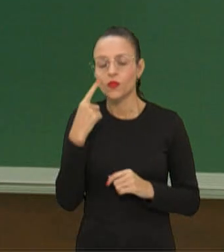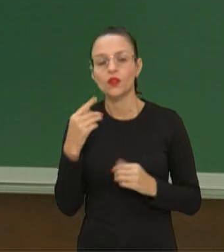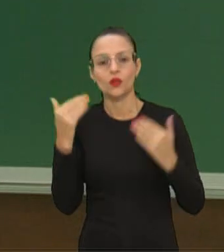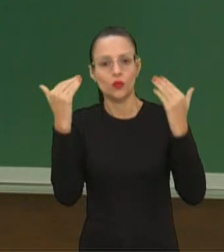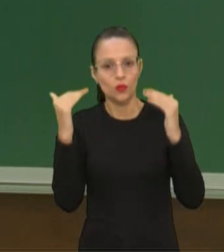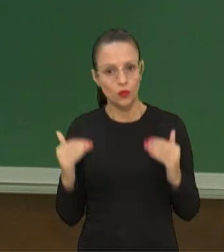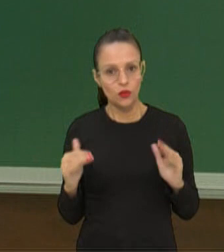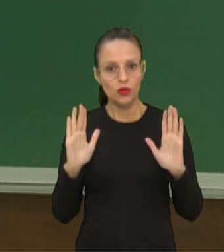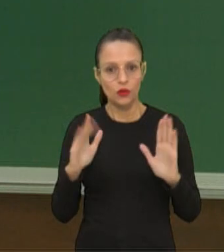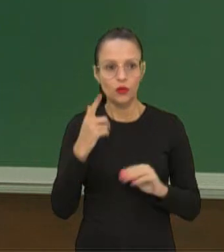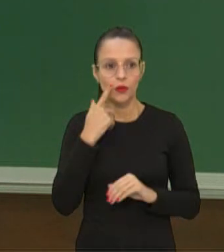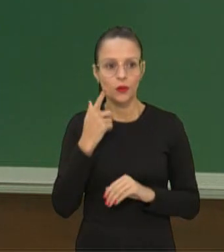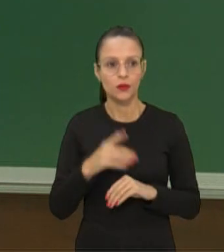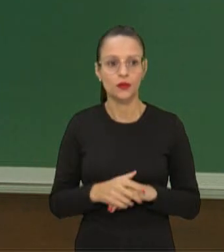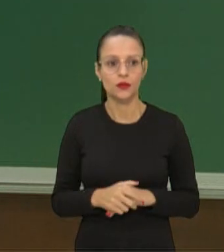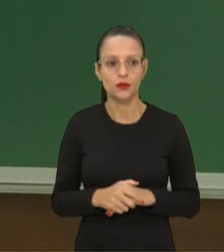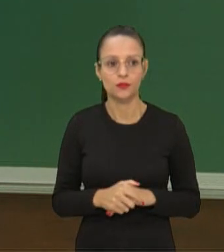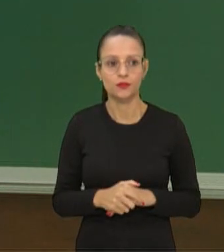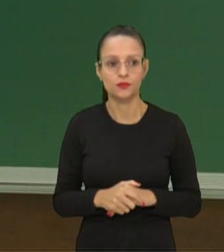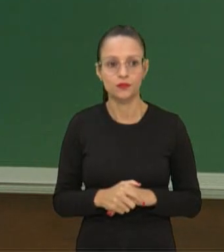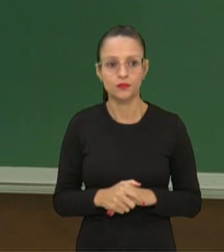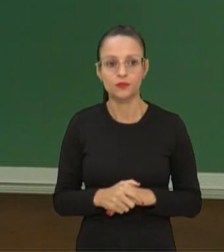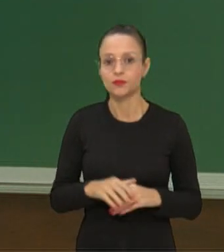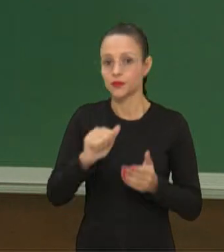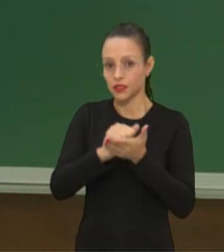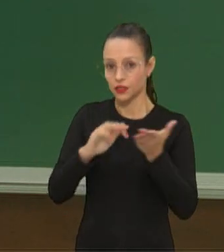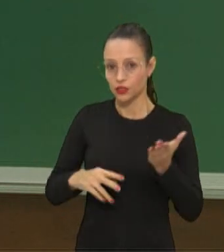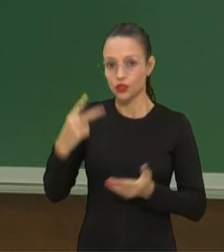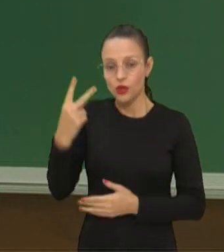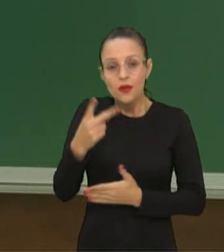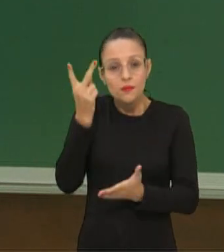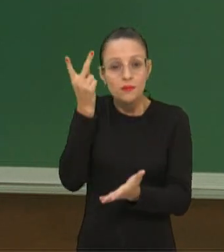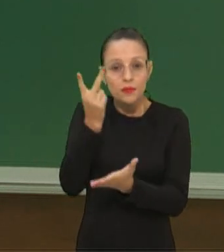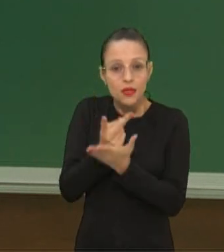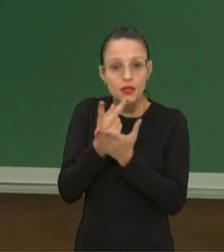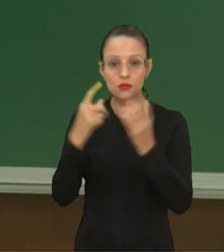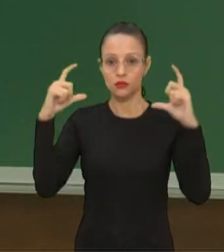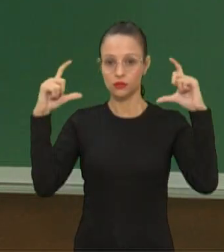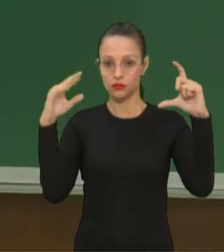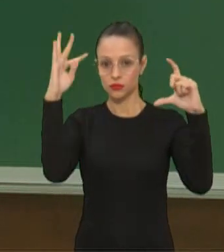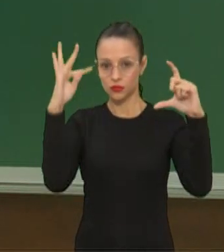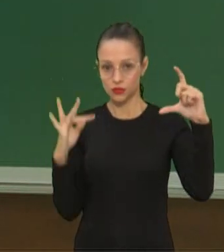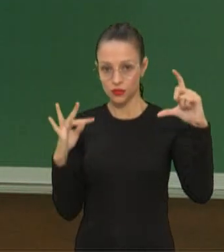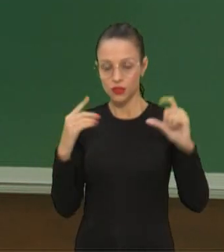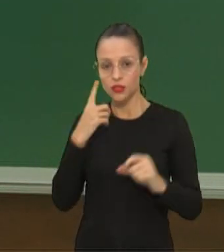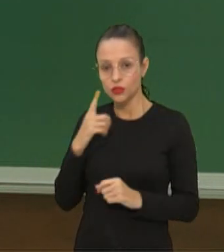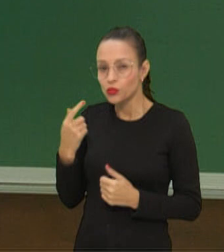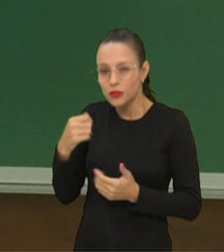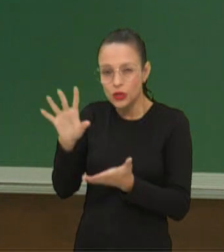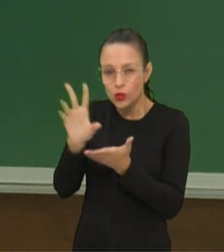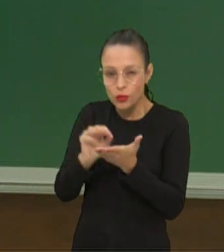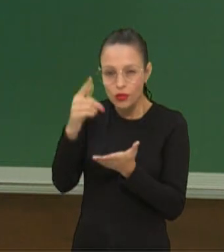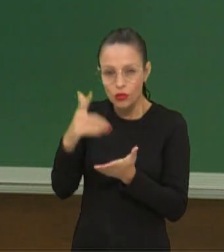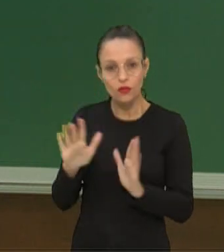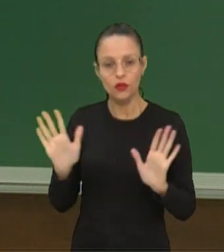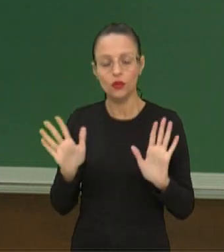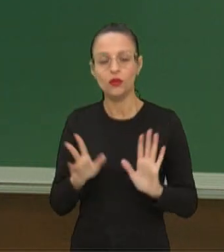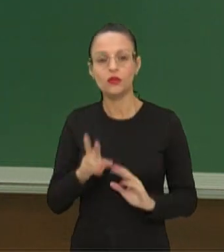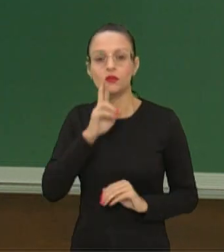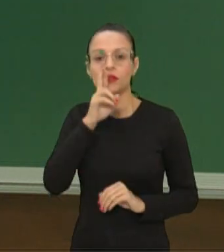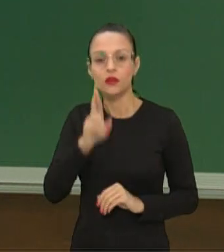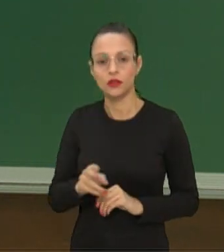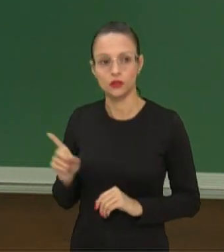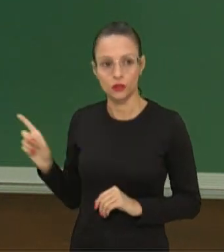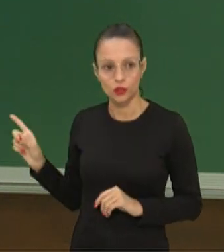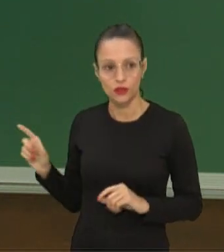esse problema. Dá uma olhada. O exercício 2 é o mesmo enunciado, então você não precisa anotar ele de novo, não. Nós vamos resolver essa equação que